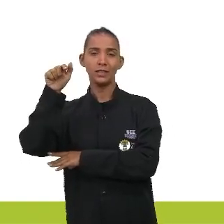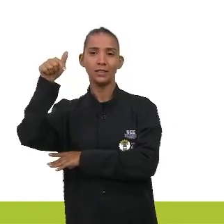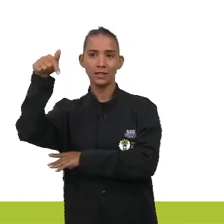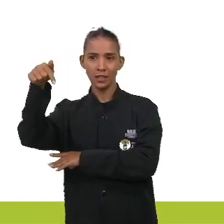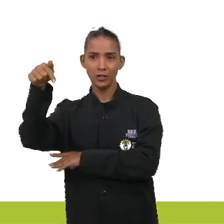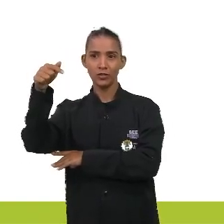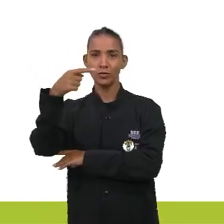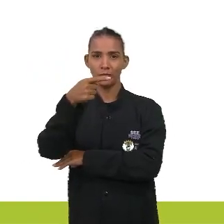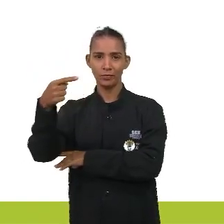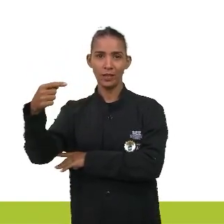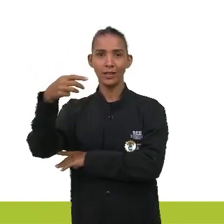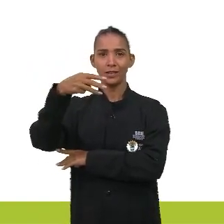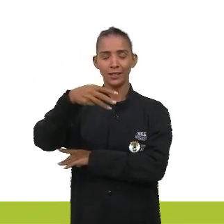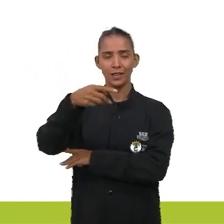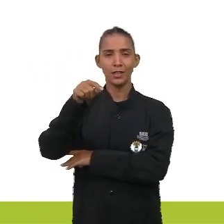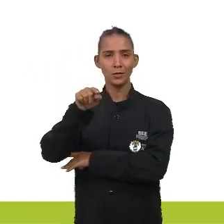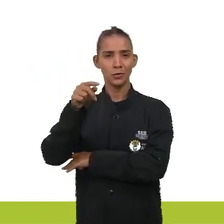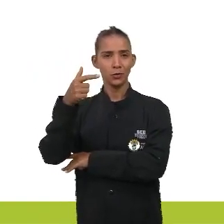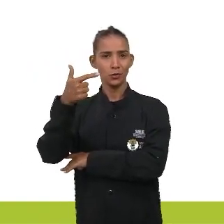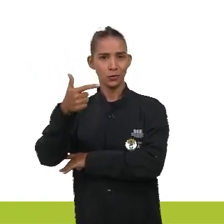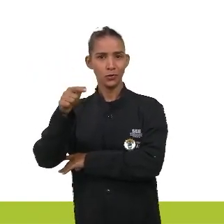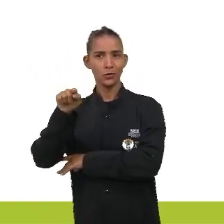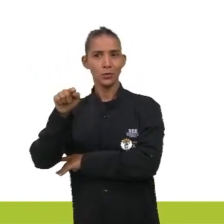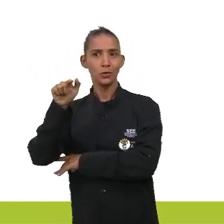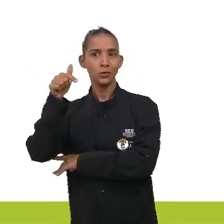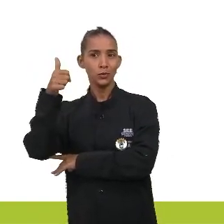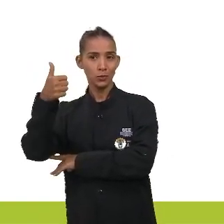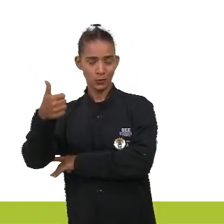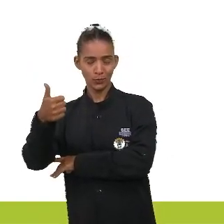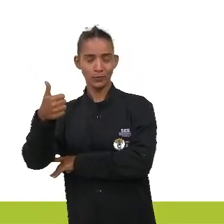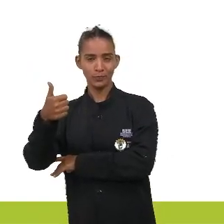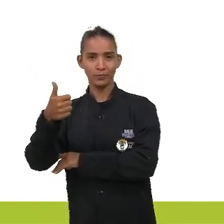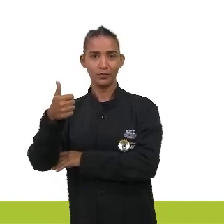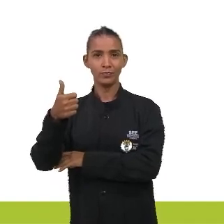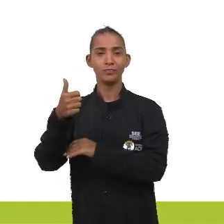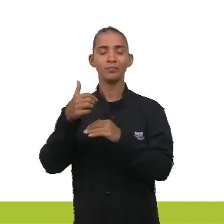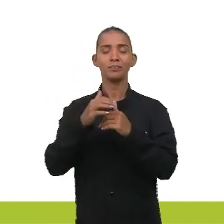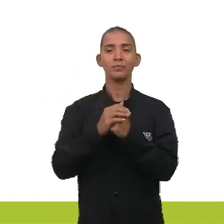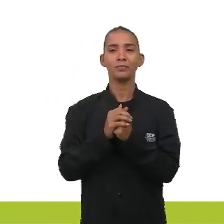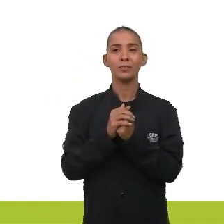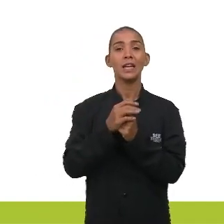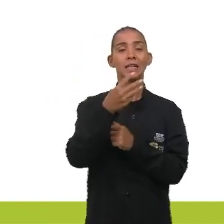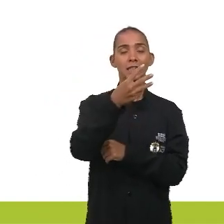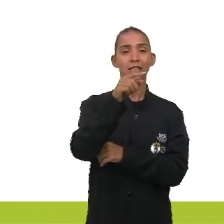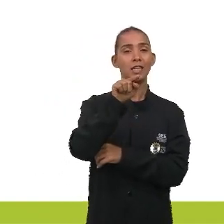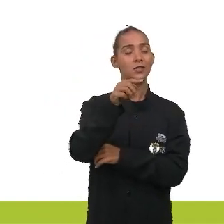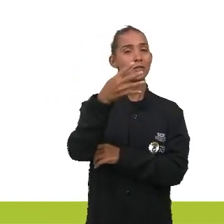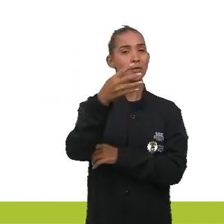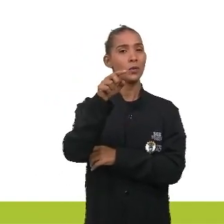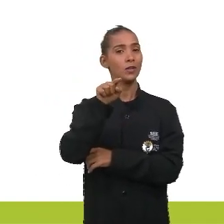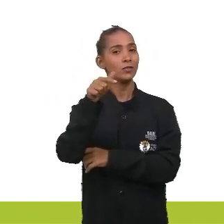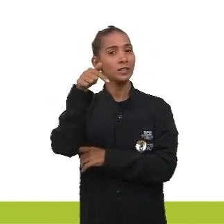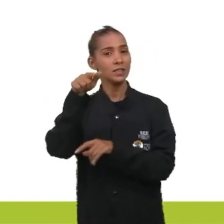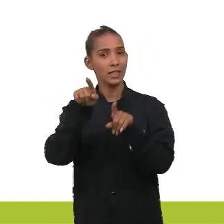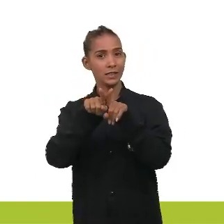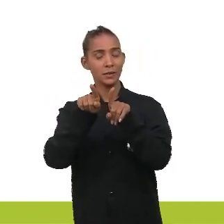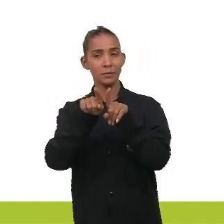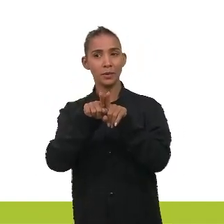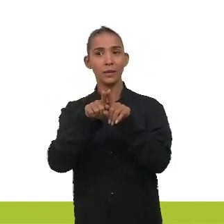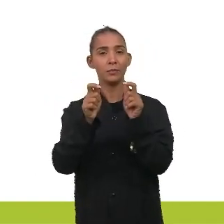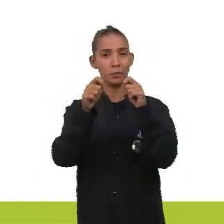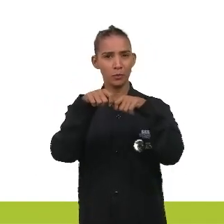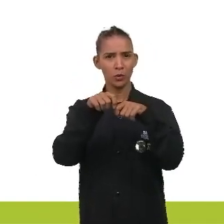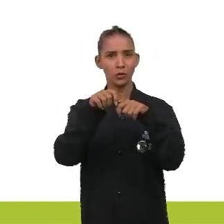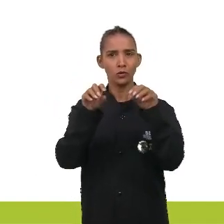e aqui, 3 vezes 4 vezes 7, por exemplo, tá?